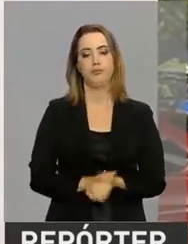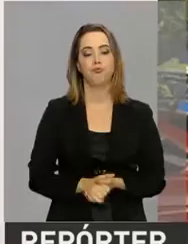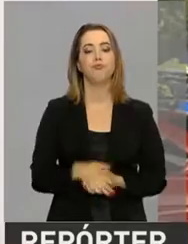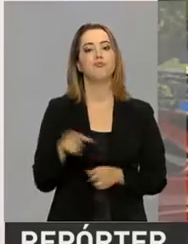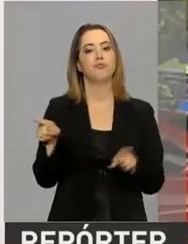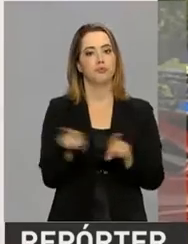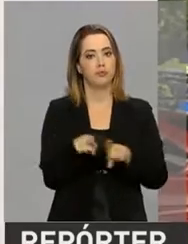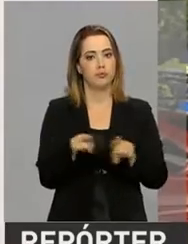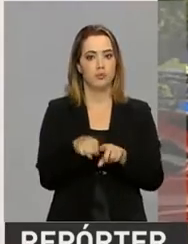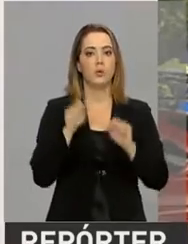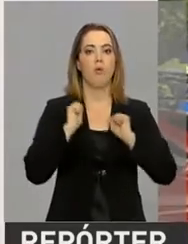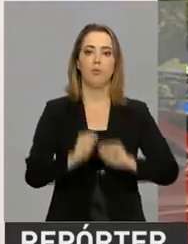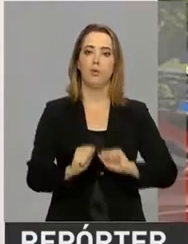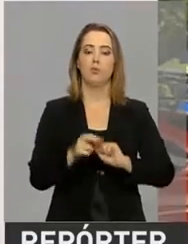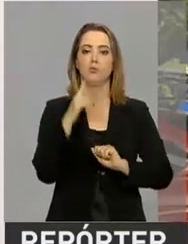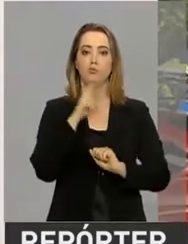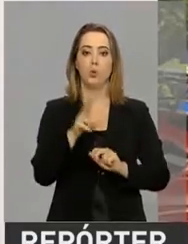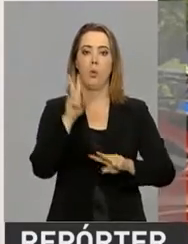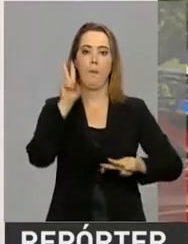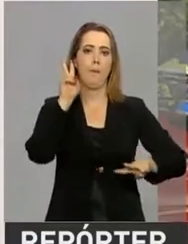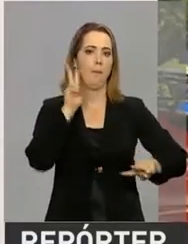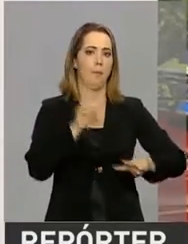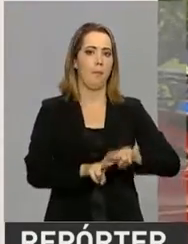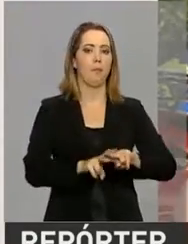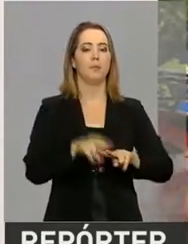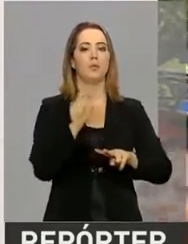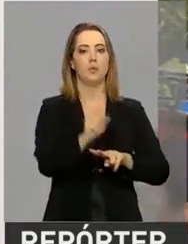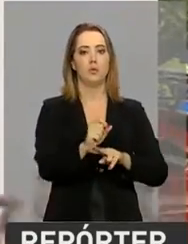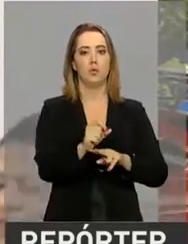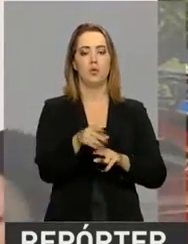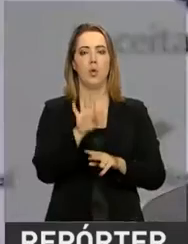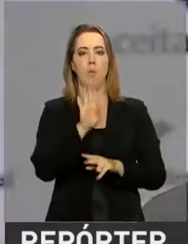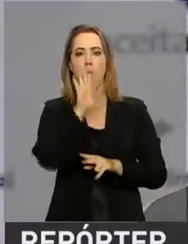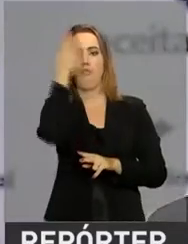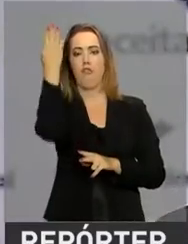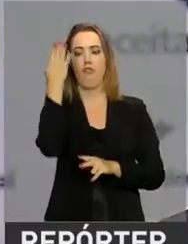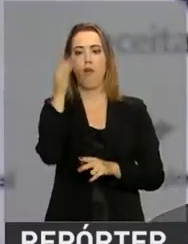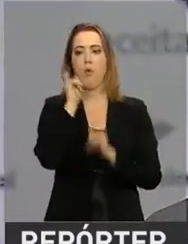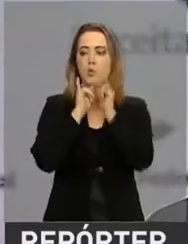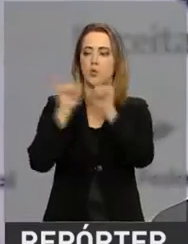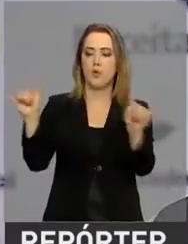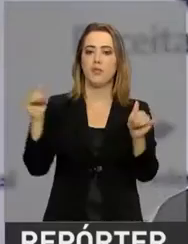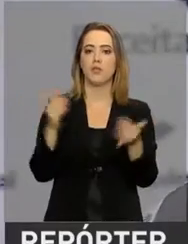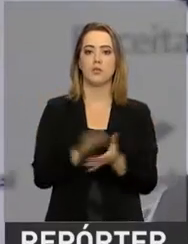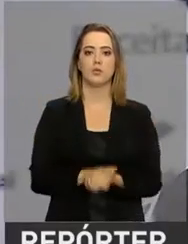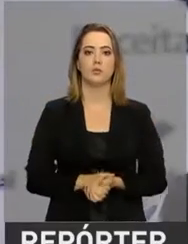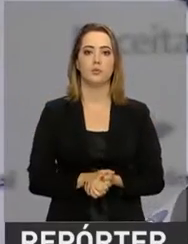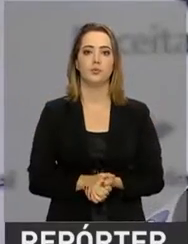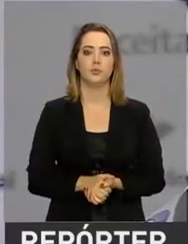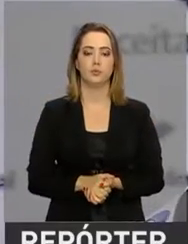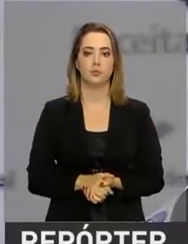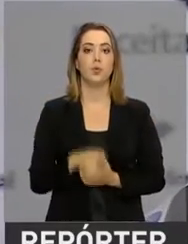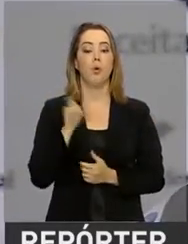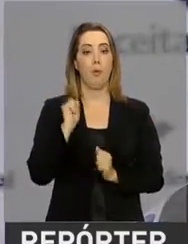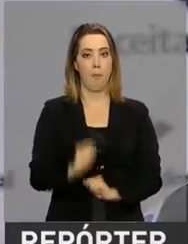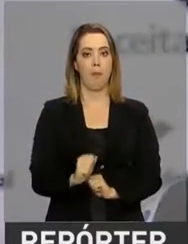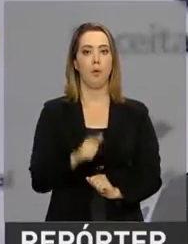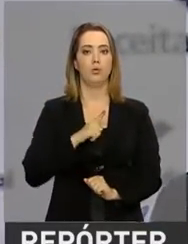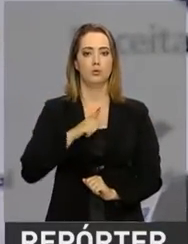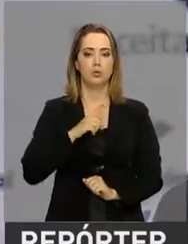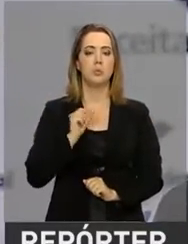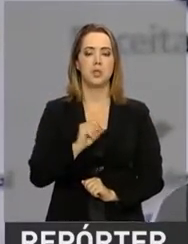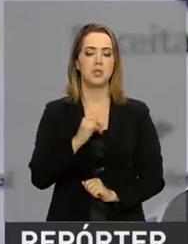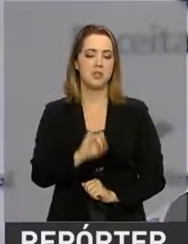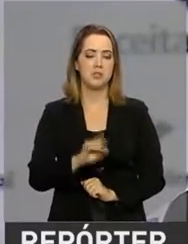E também poderão responder na justiça por falsa declaração. Se for o caso, representação fiscal para fins penais, se houver